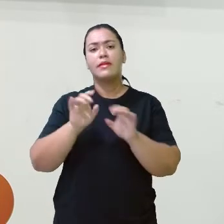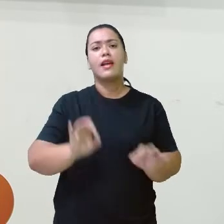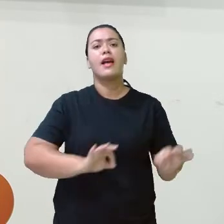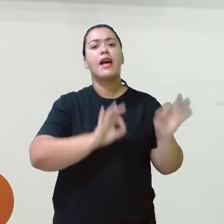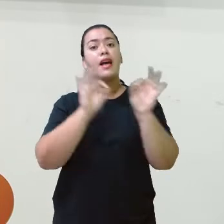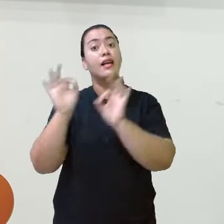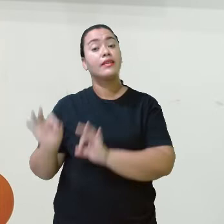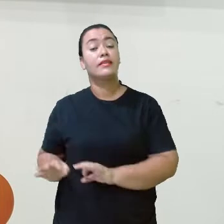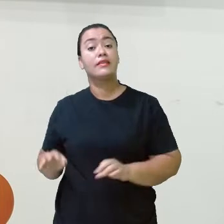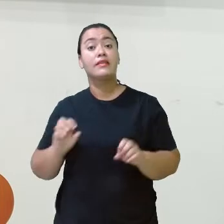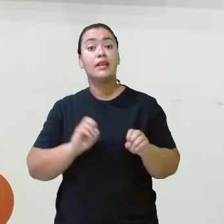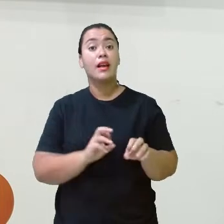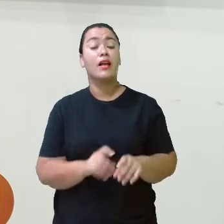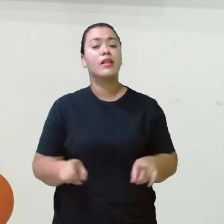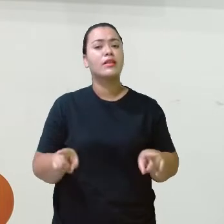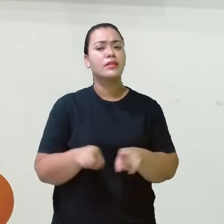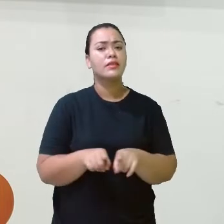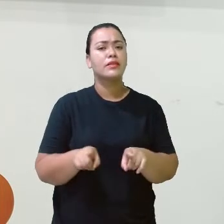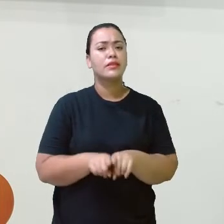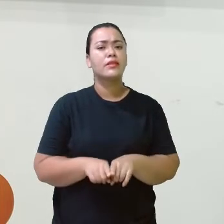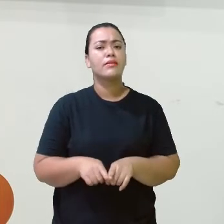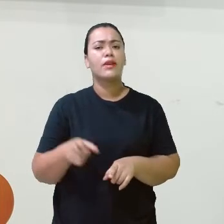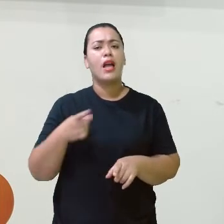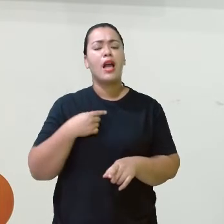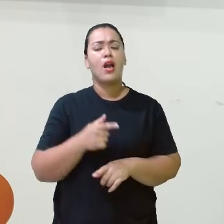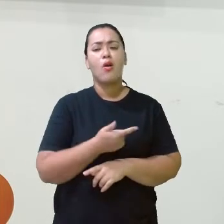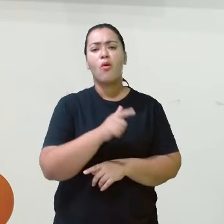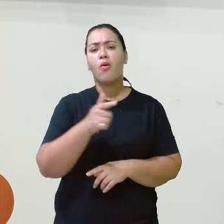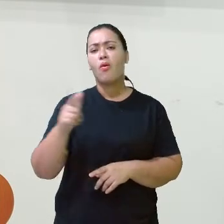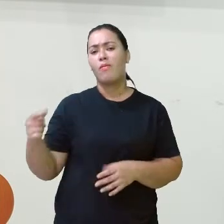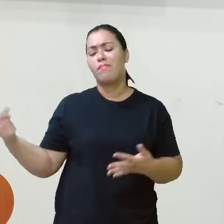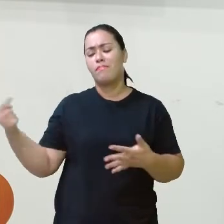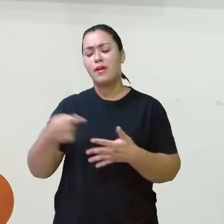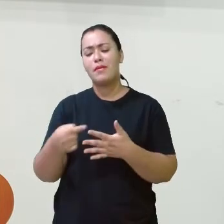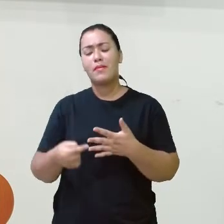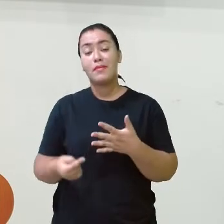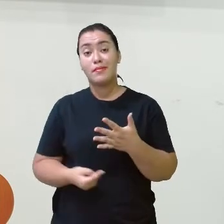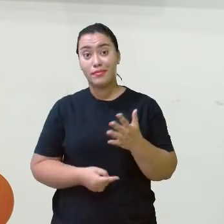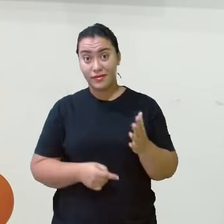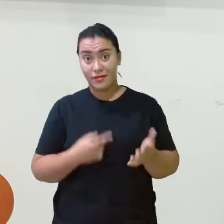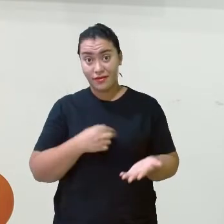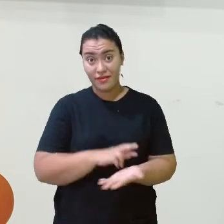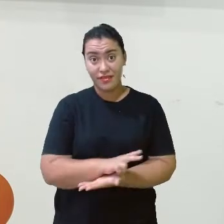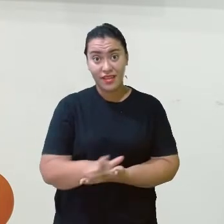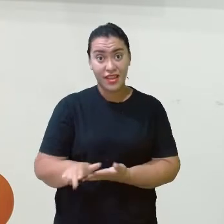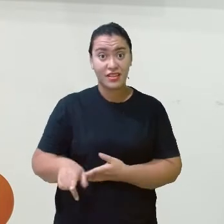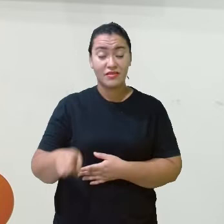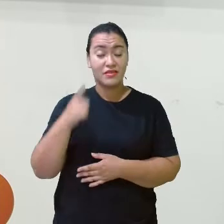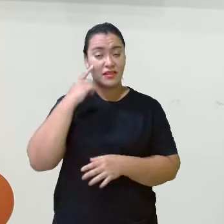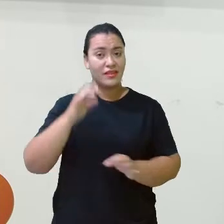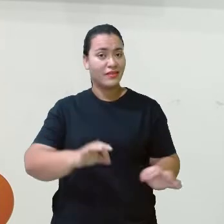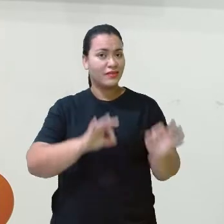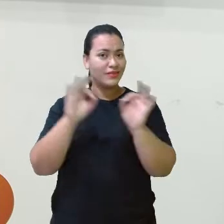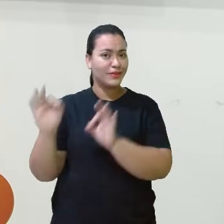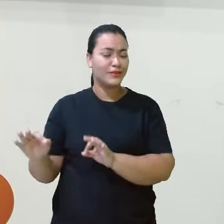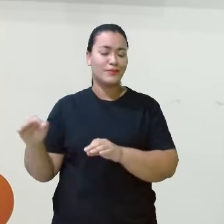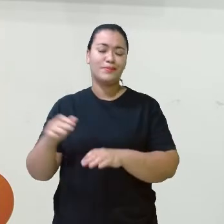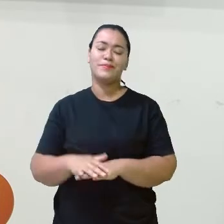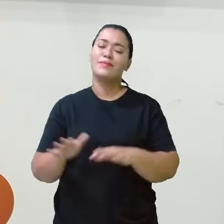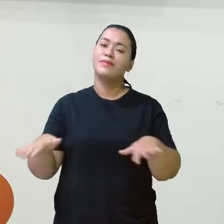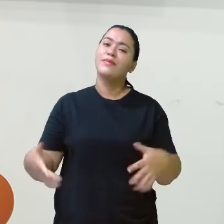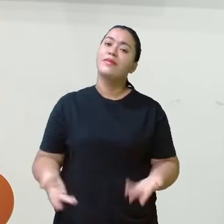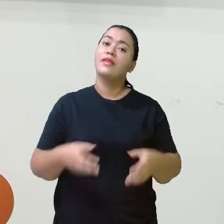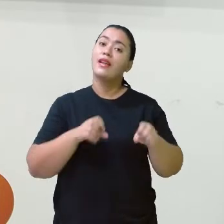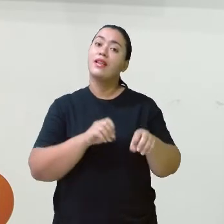pelo smartphone e também para navegar pelas outras opções que tem variadas coisas para vocês verem lá. Então, ó,